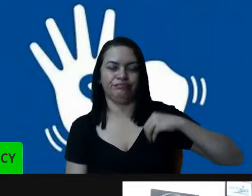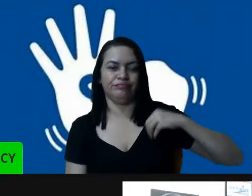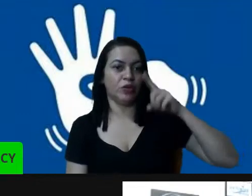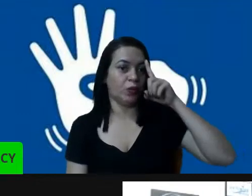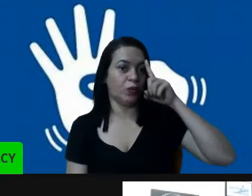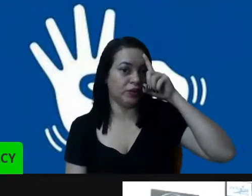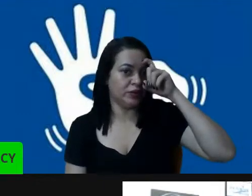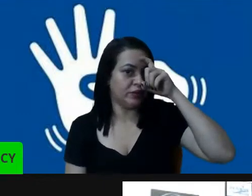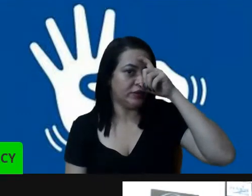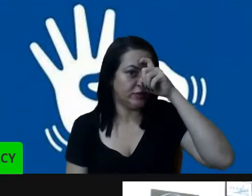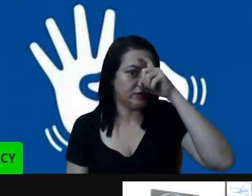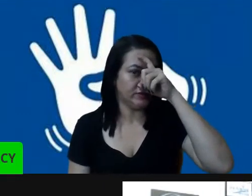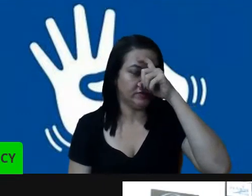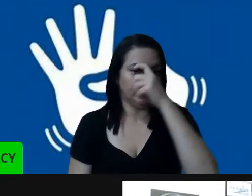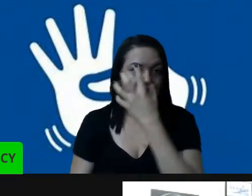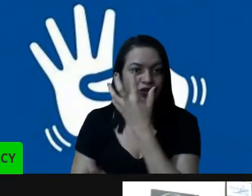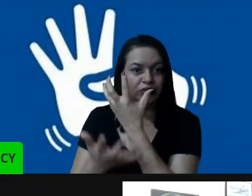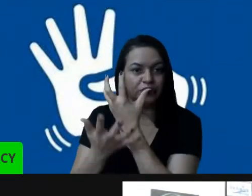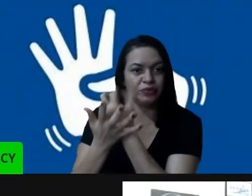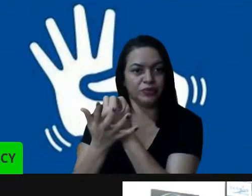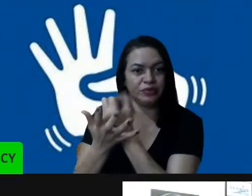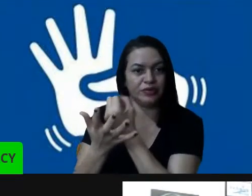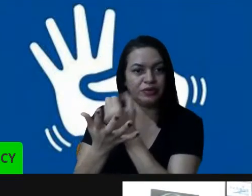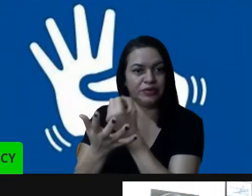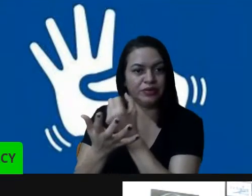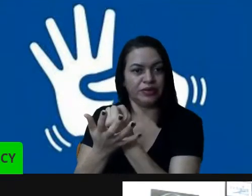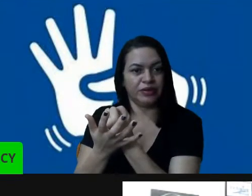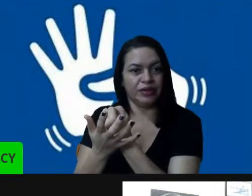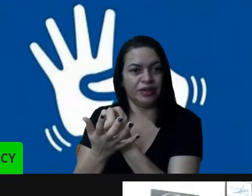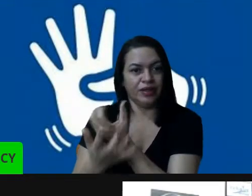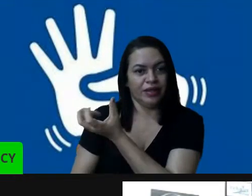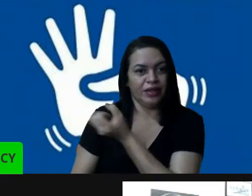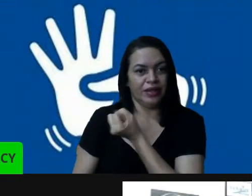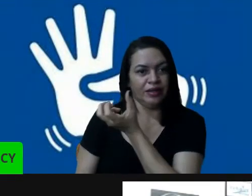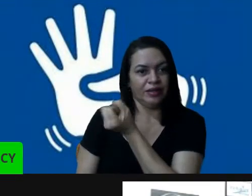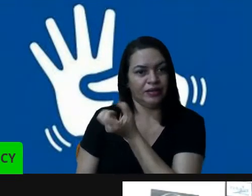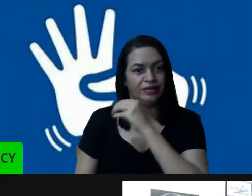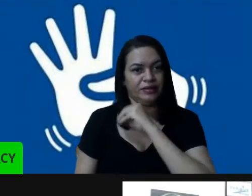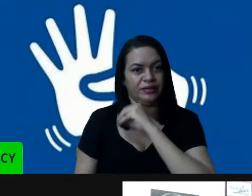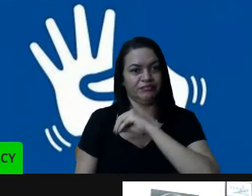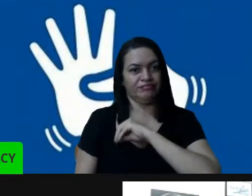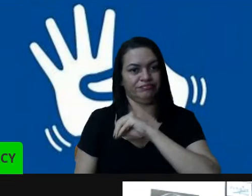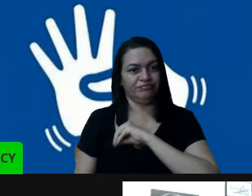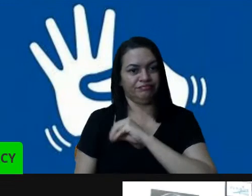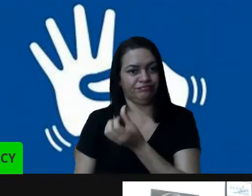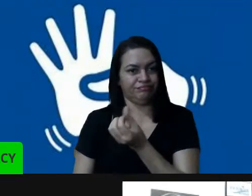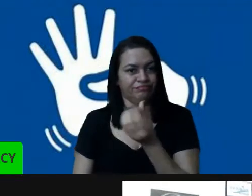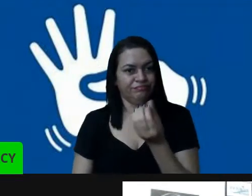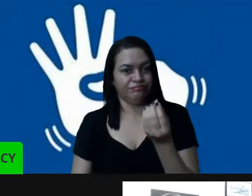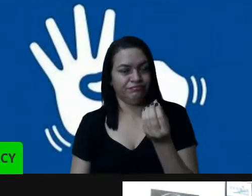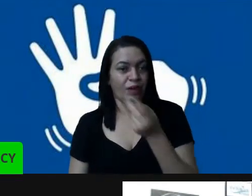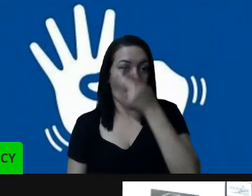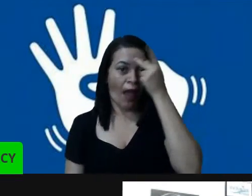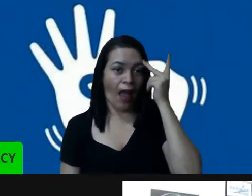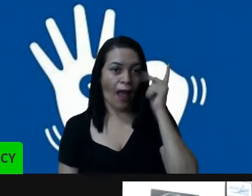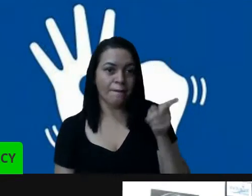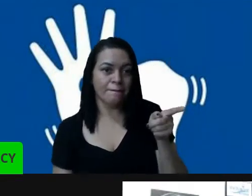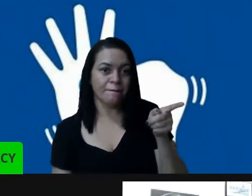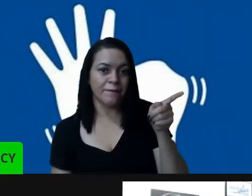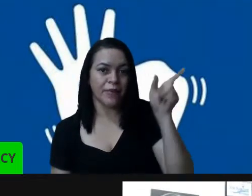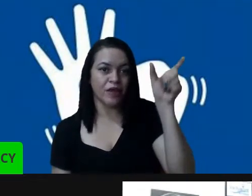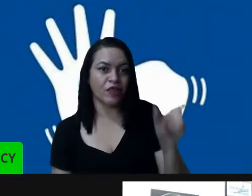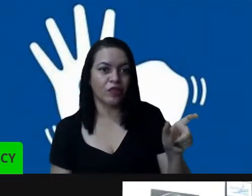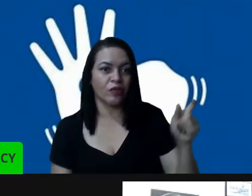o auxílio e a pessoa que precisa desse auxílio. E aí é uma mídia que não é fácil de